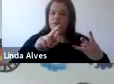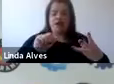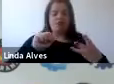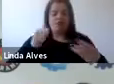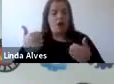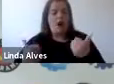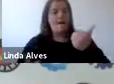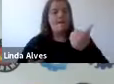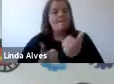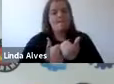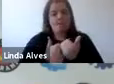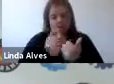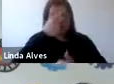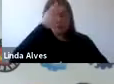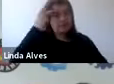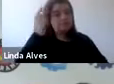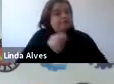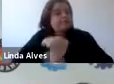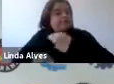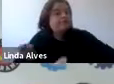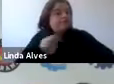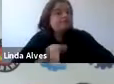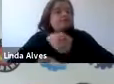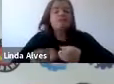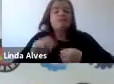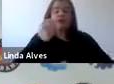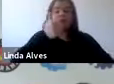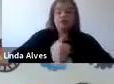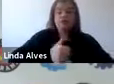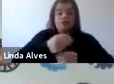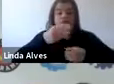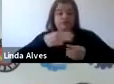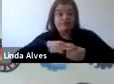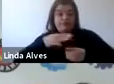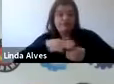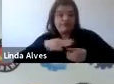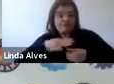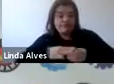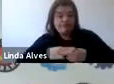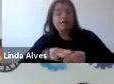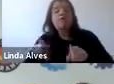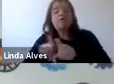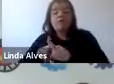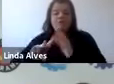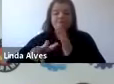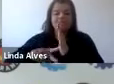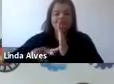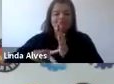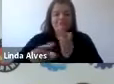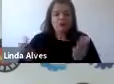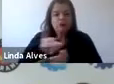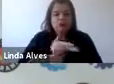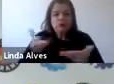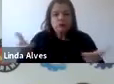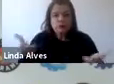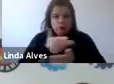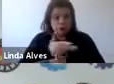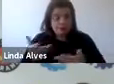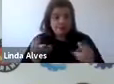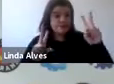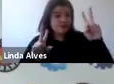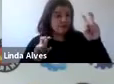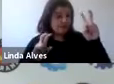as ações com os demais dirigentes nossos que temos na Volkswagen. O tema, vocês sabem que a